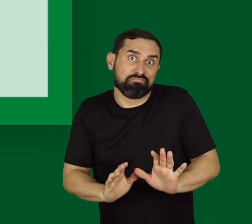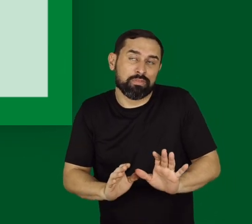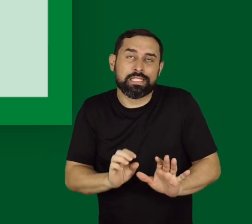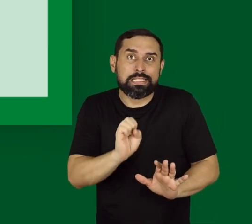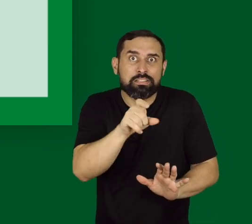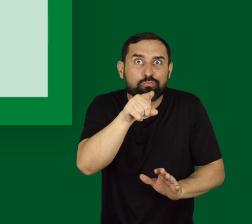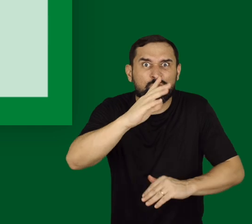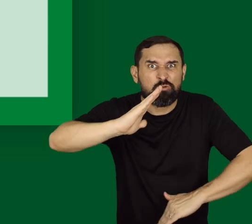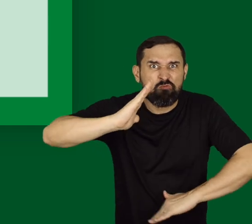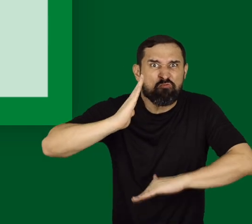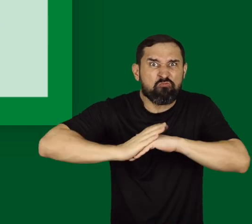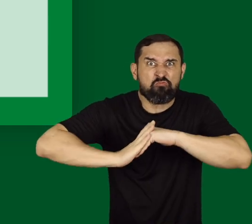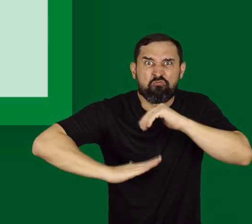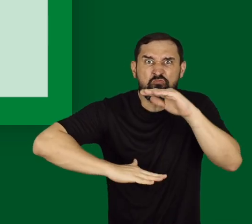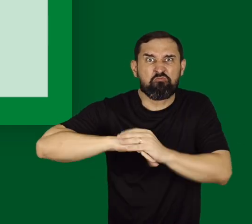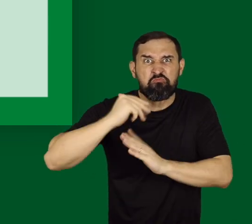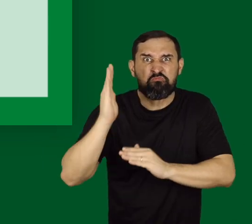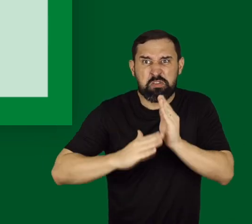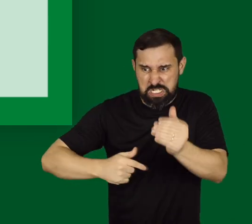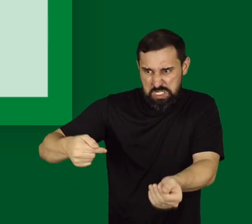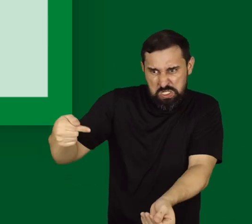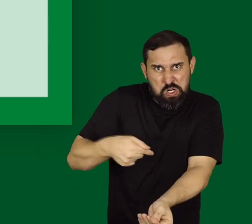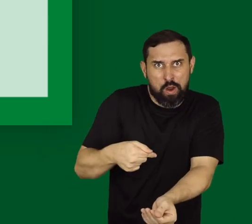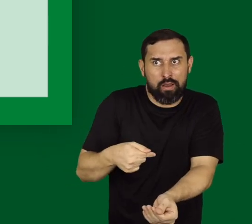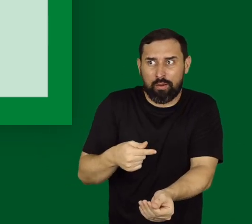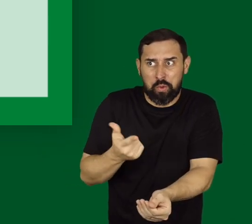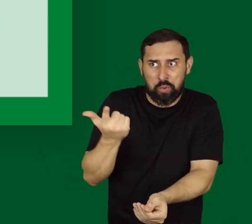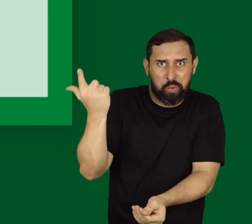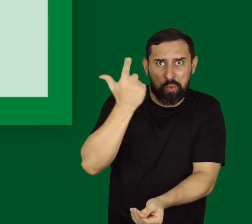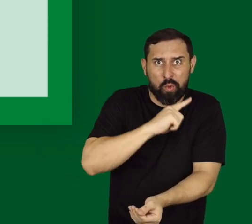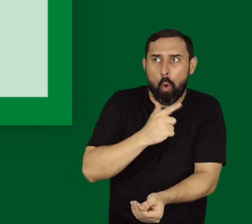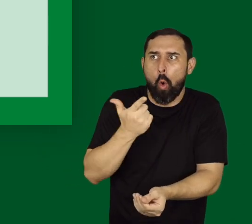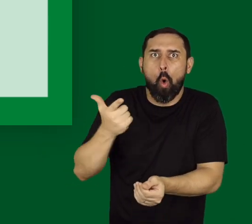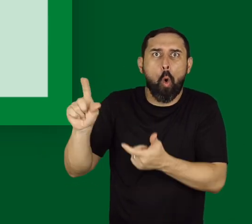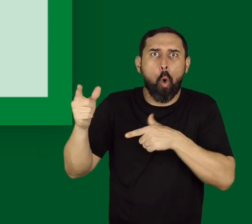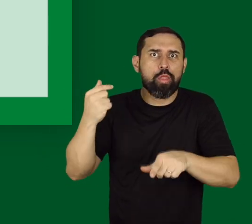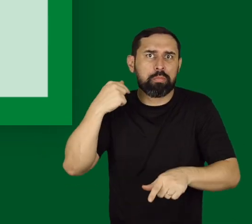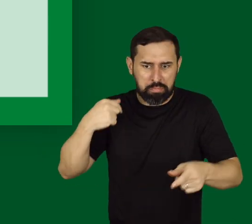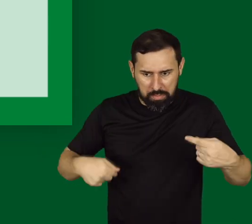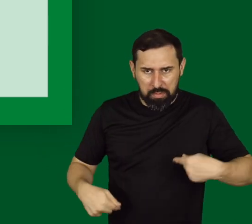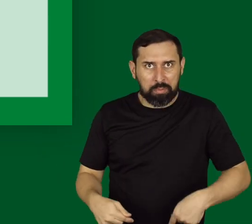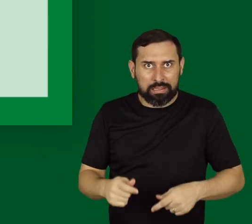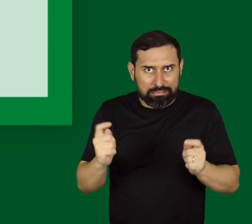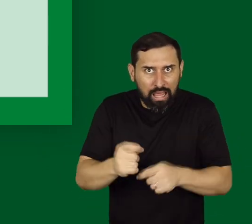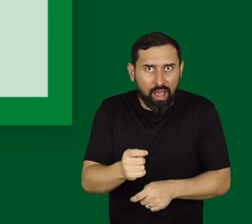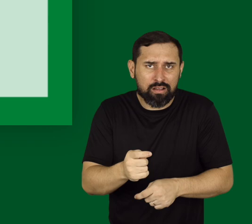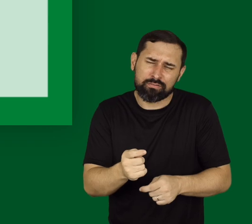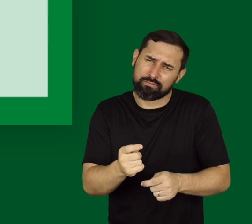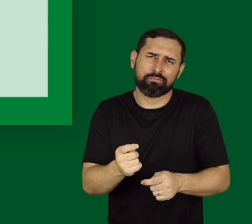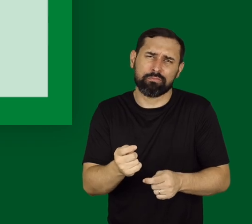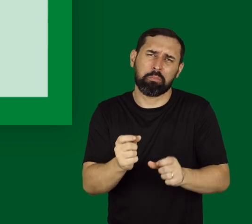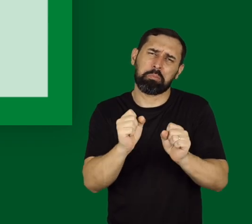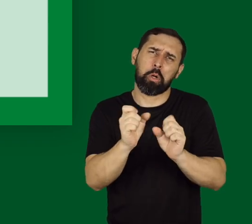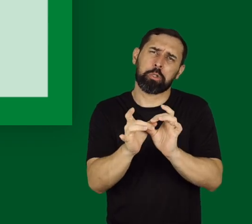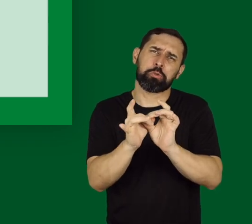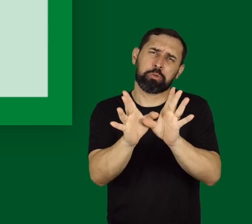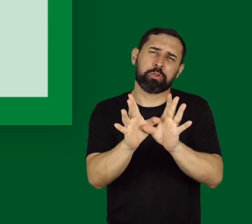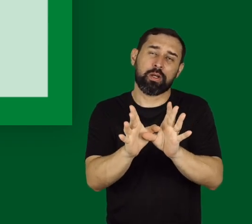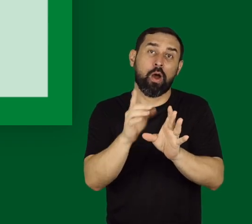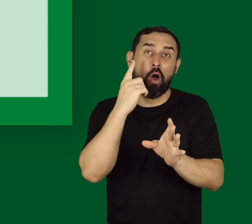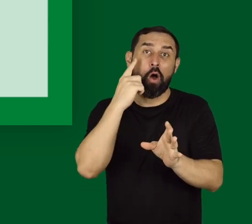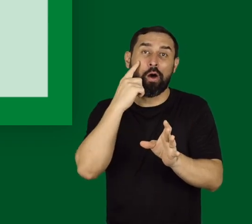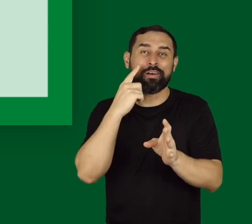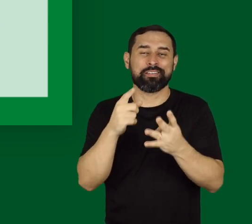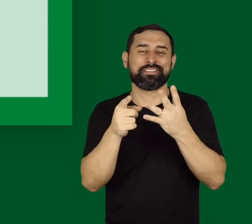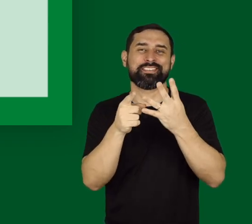né? Que o ATLS ele geralmente fala o seguinte: se você é uma pessoa que tem muita prática de conseguir um outro acesso vascular, você também